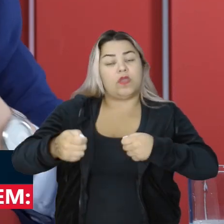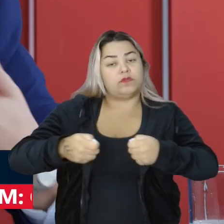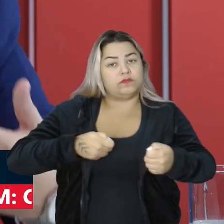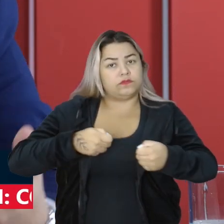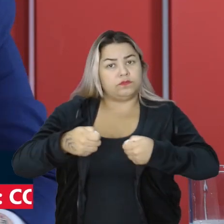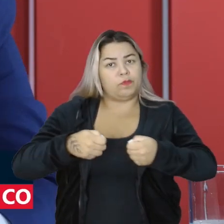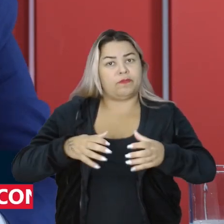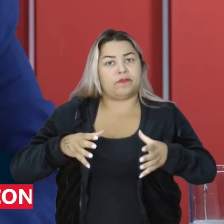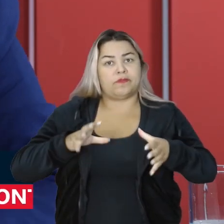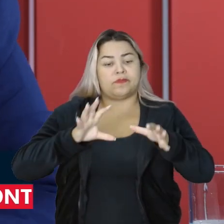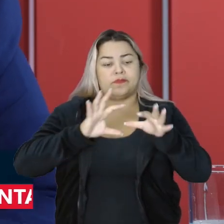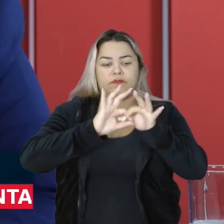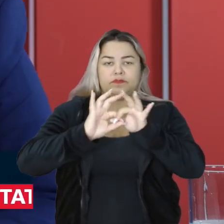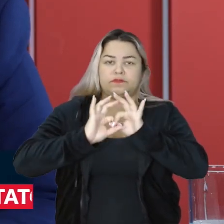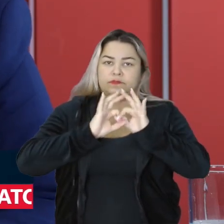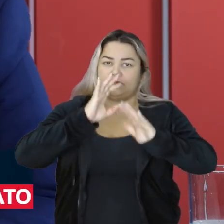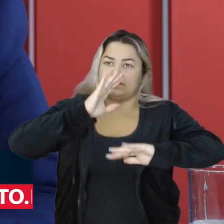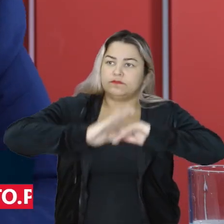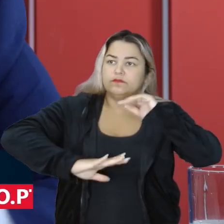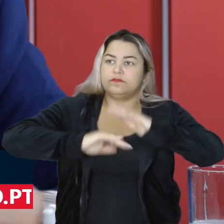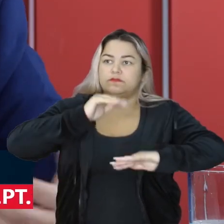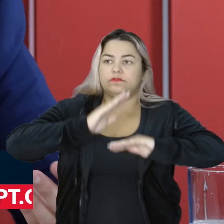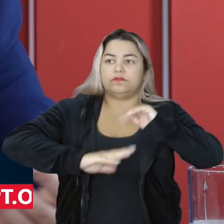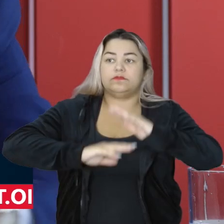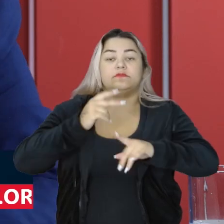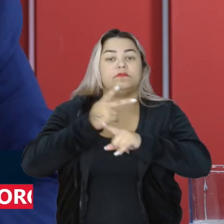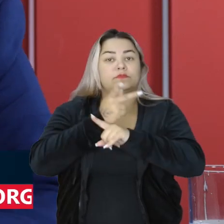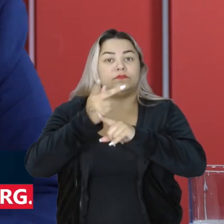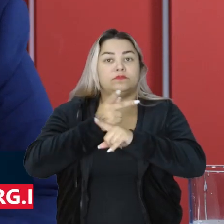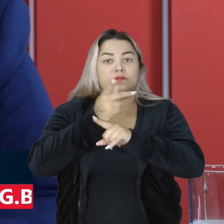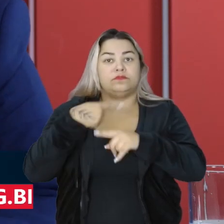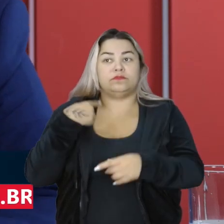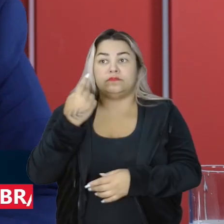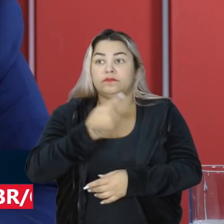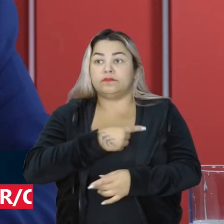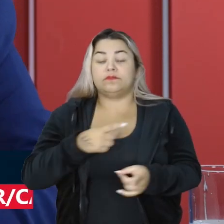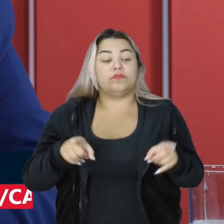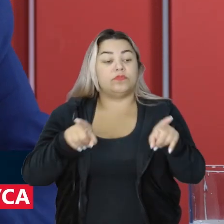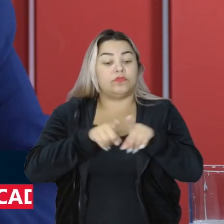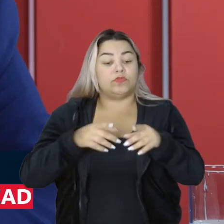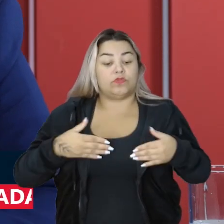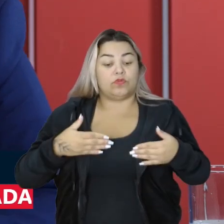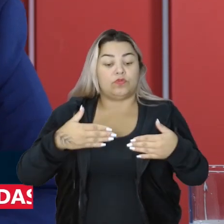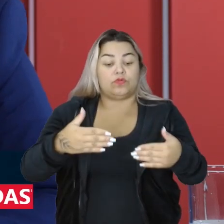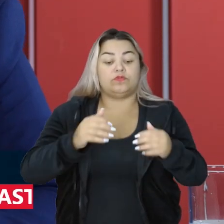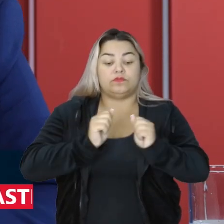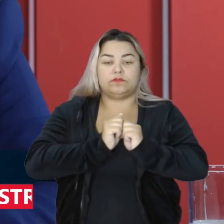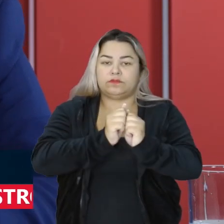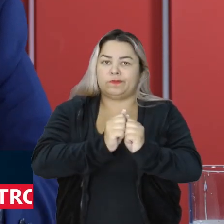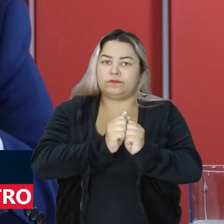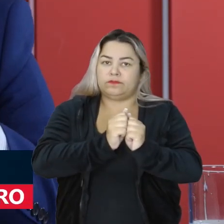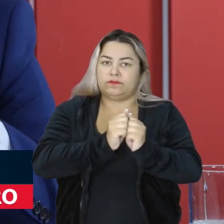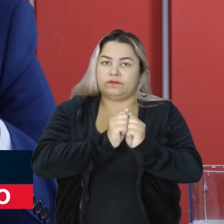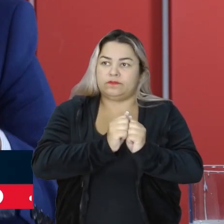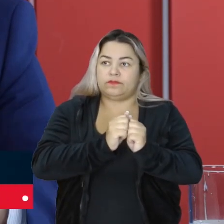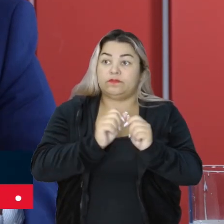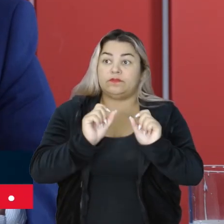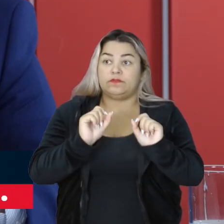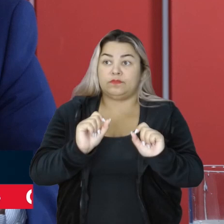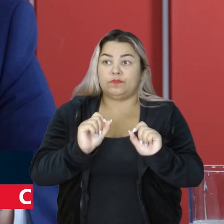no conjunto das ações, né? Procuramos os nossos parceiros no Ministério justamente por isso.